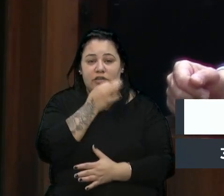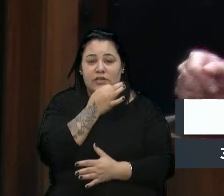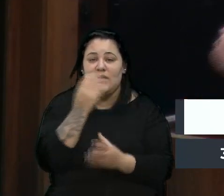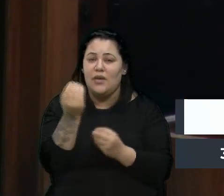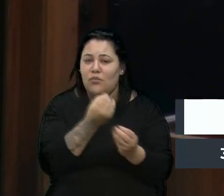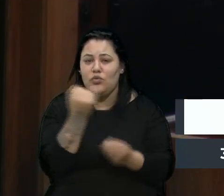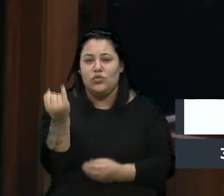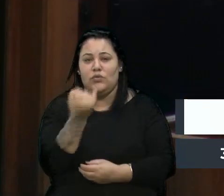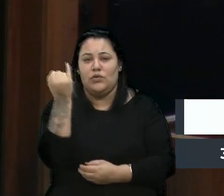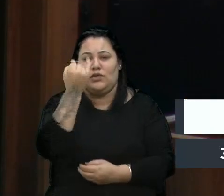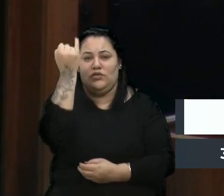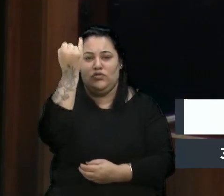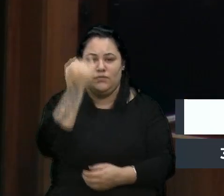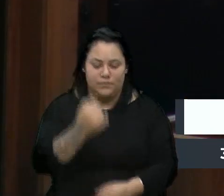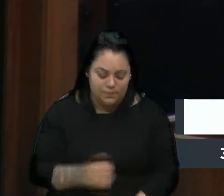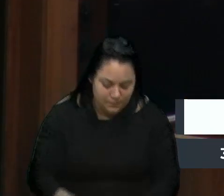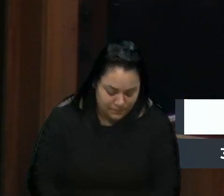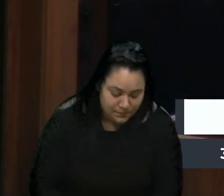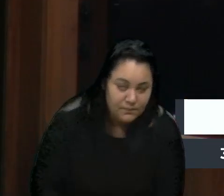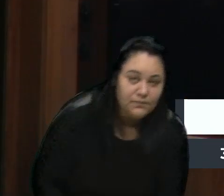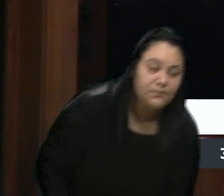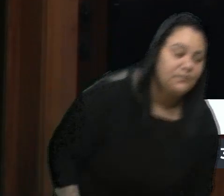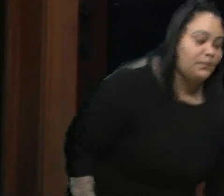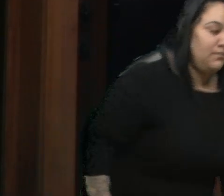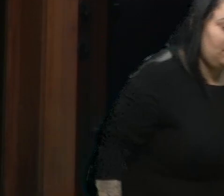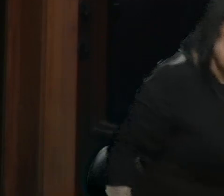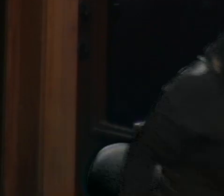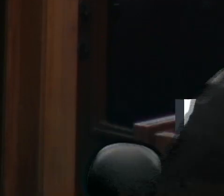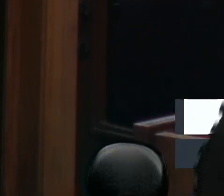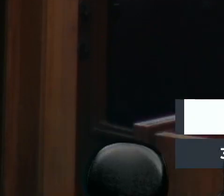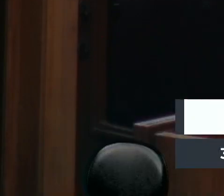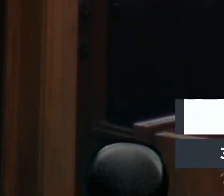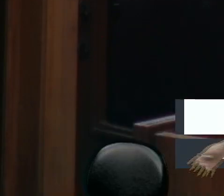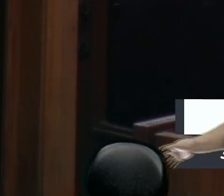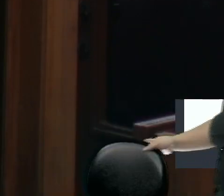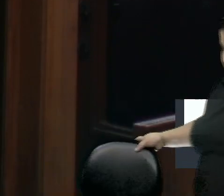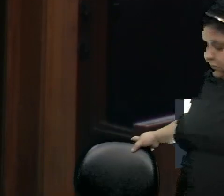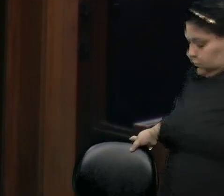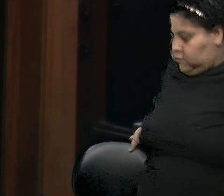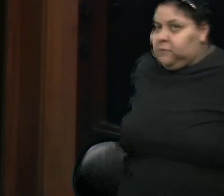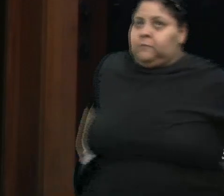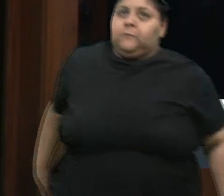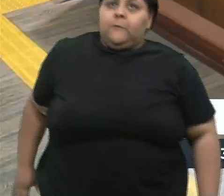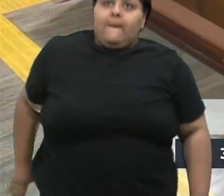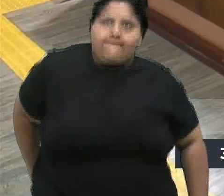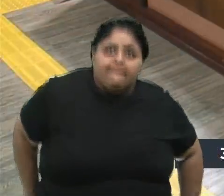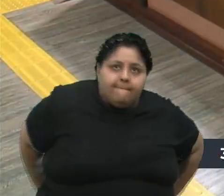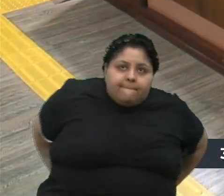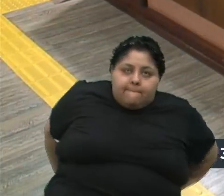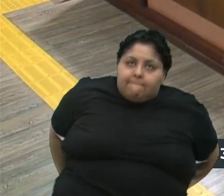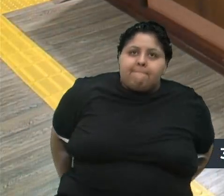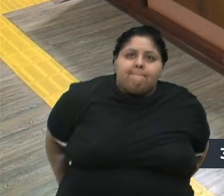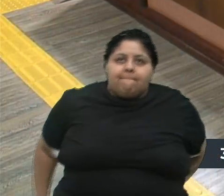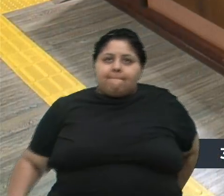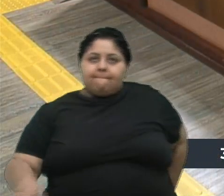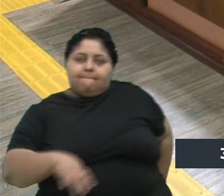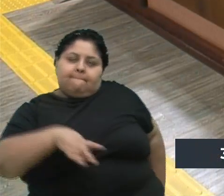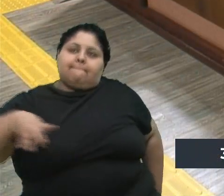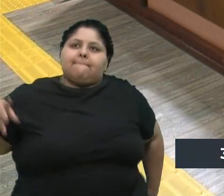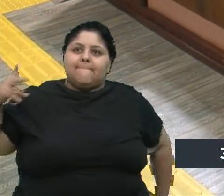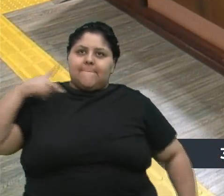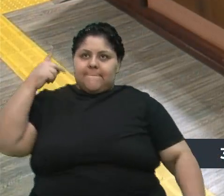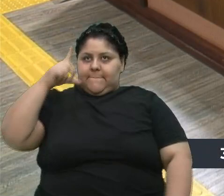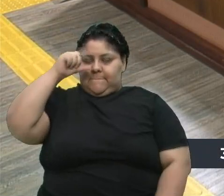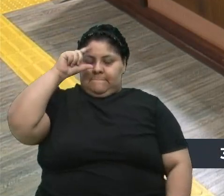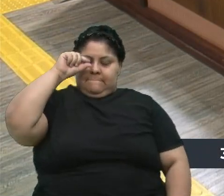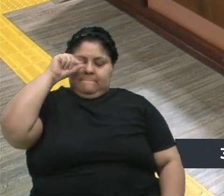importante. Acho que a vereadora, antes pediu, Marisol, a vereadora Marisol. Vereador Scalco, obrigada pela